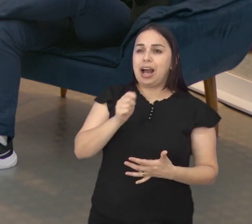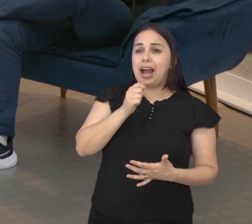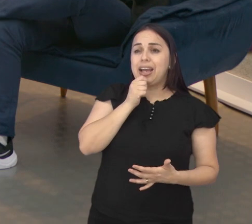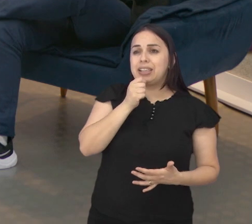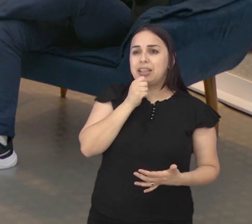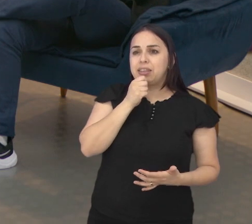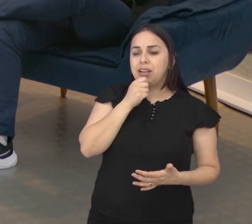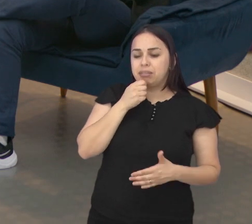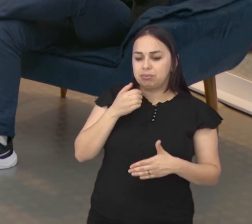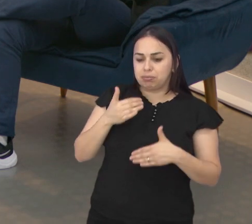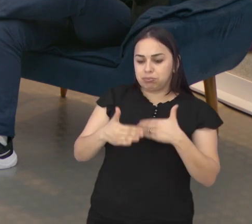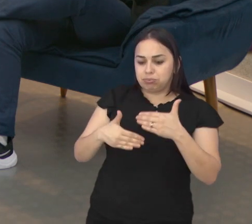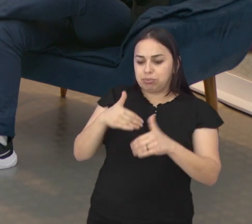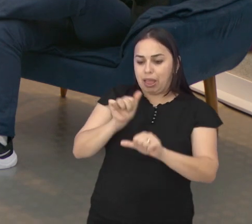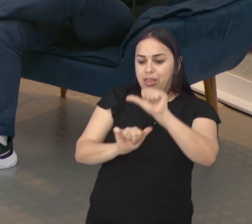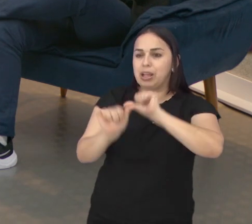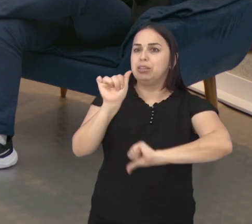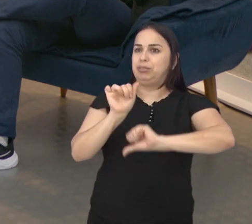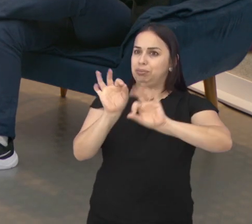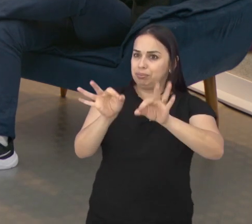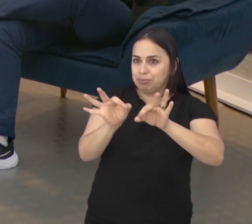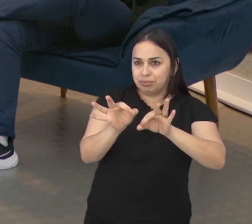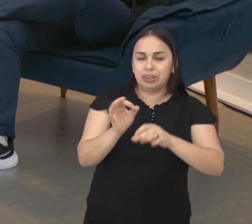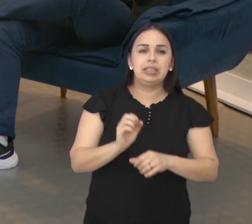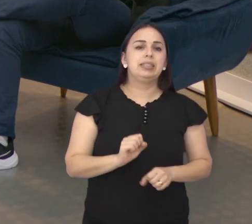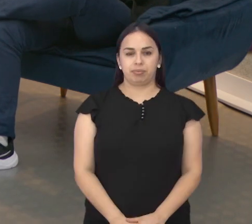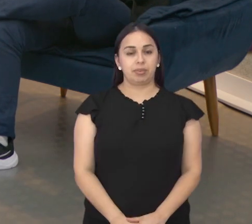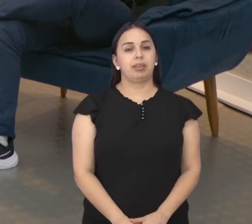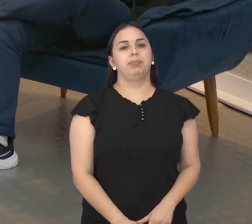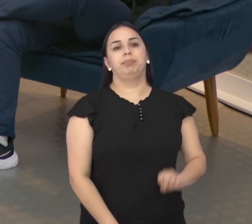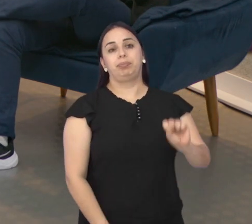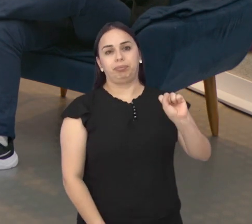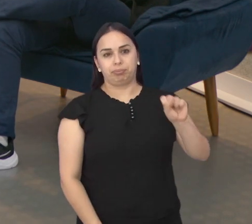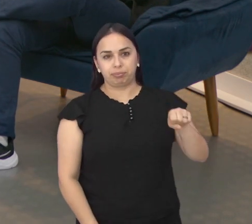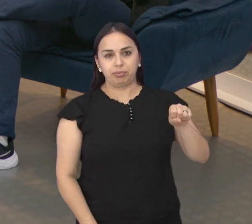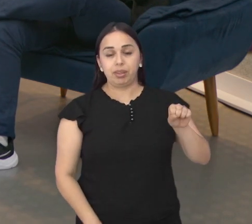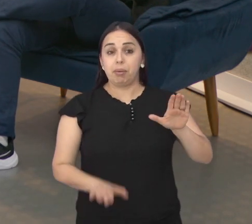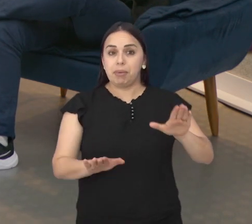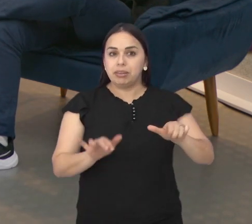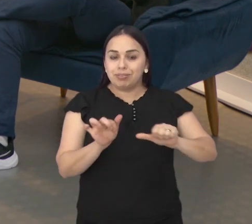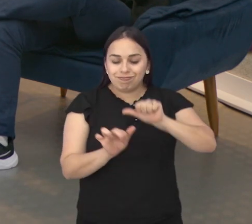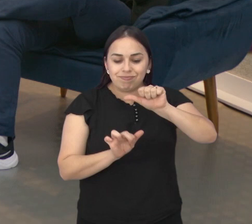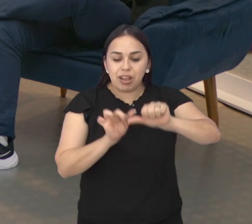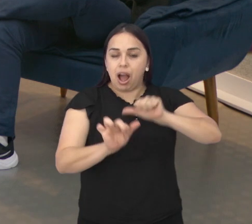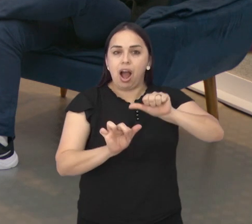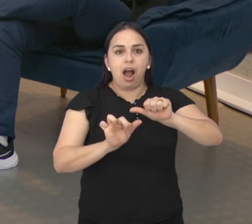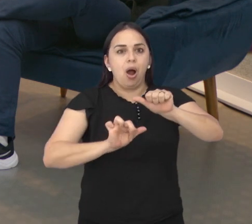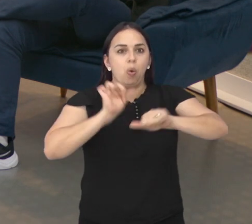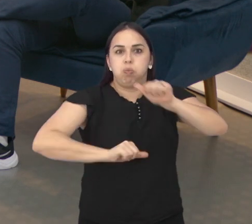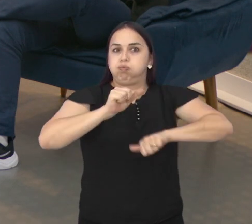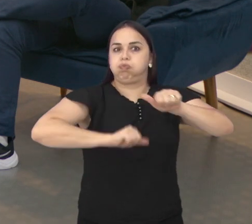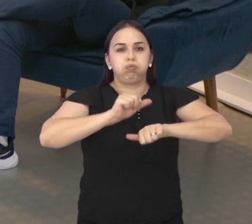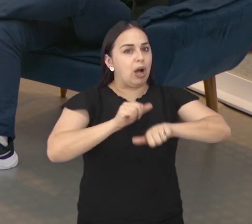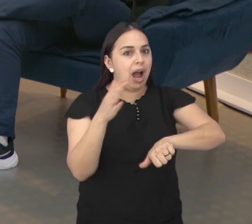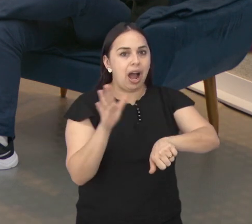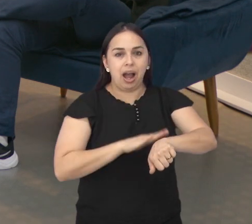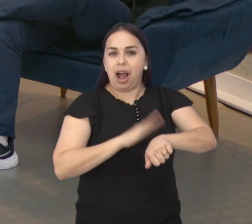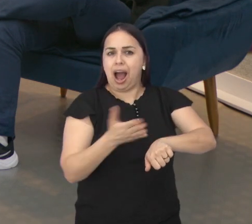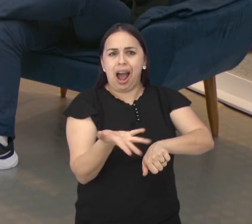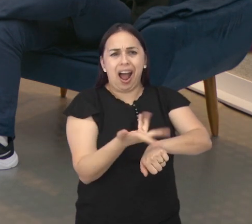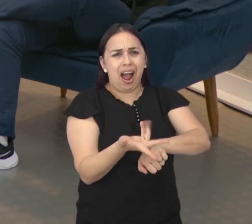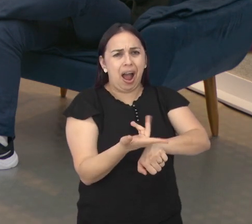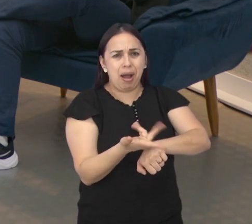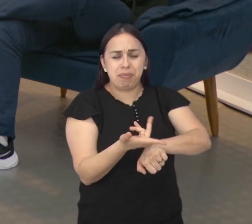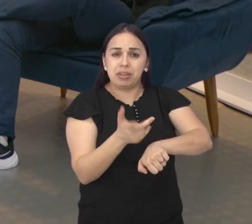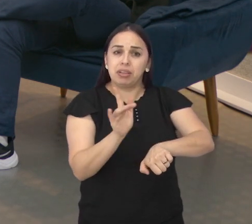isso, a gente ainda está em um momento de muita transformação. Sim, mas essa transformação vai acontecer muito rápido, muito mais rápido do que se